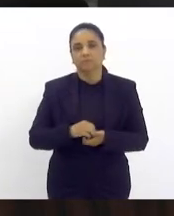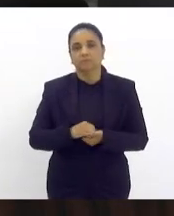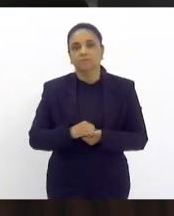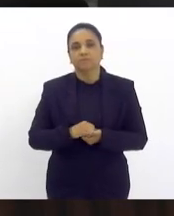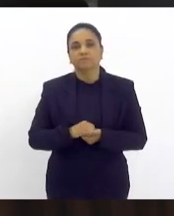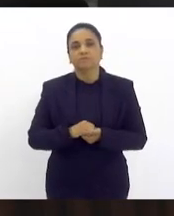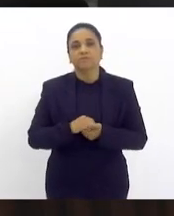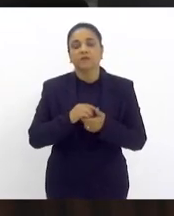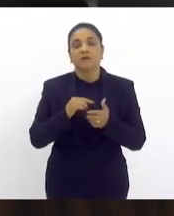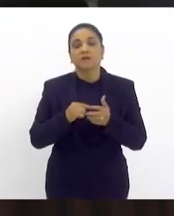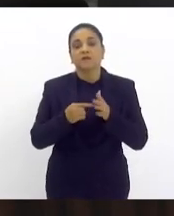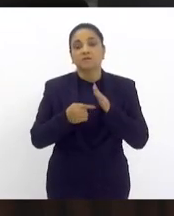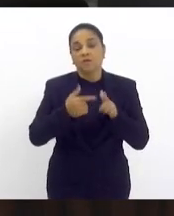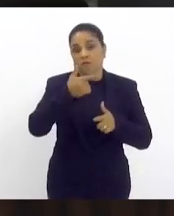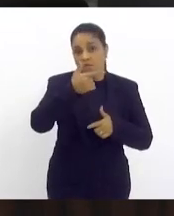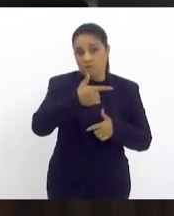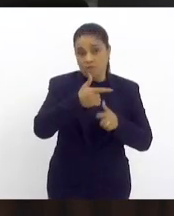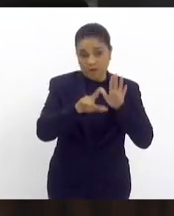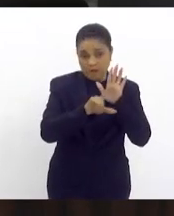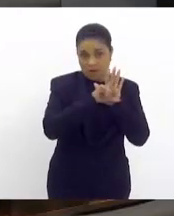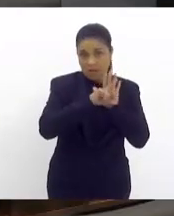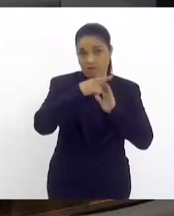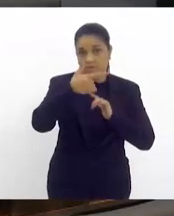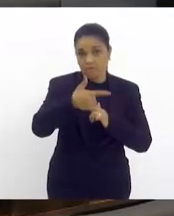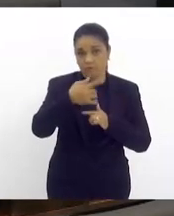indicação Legislativa 24/2023